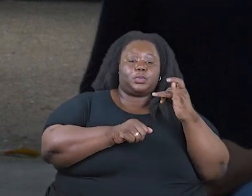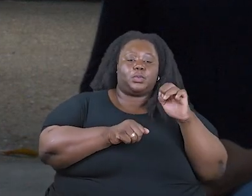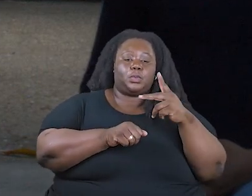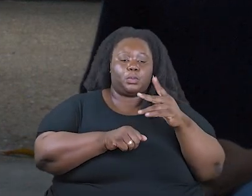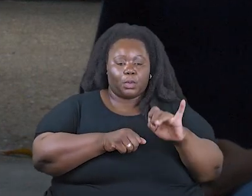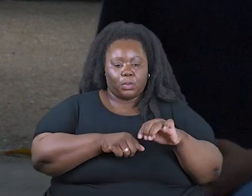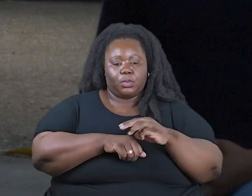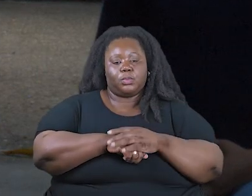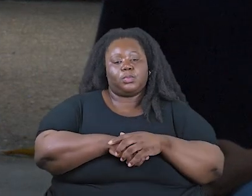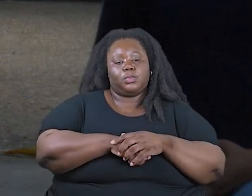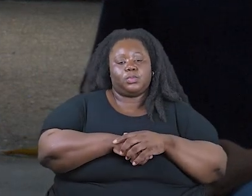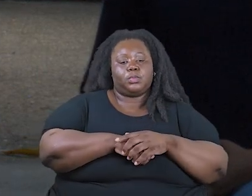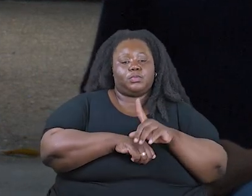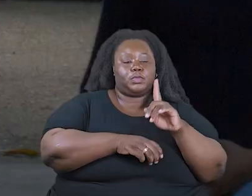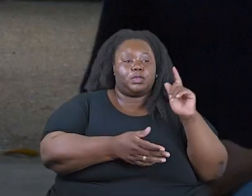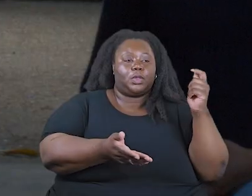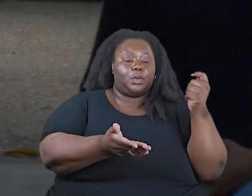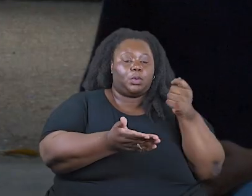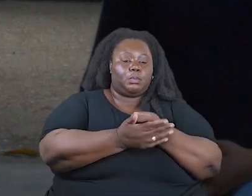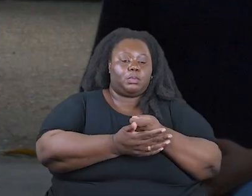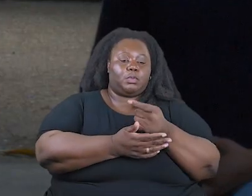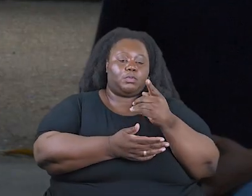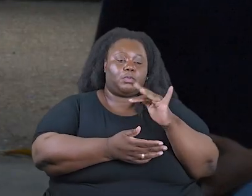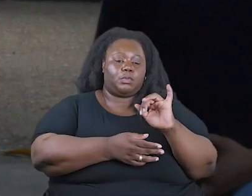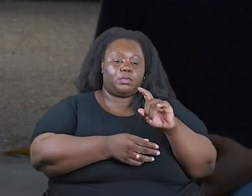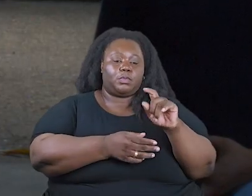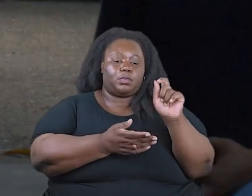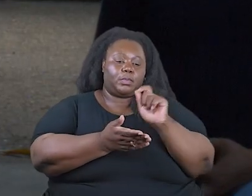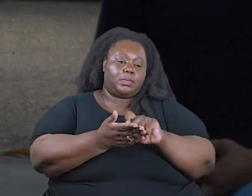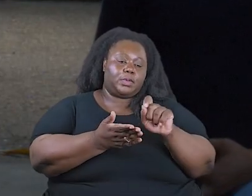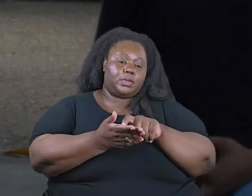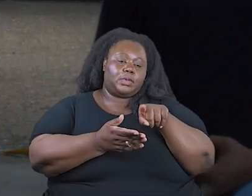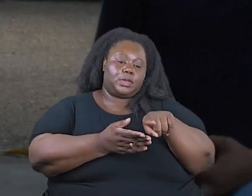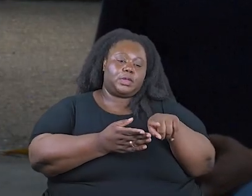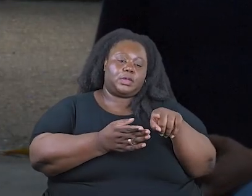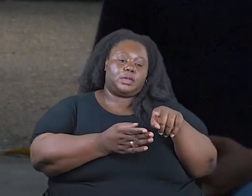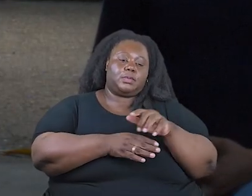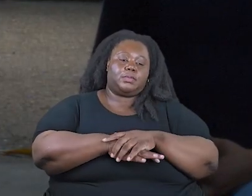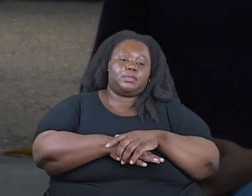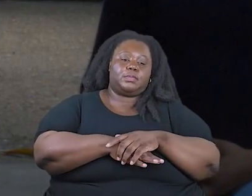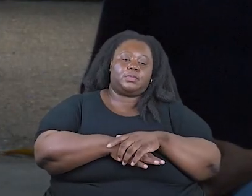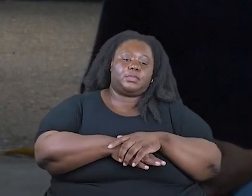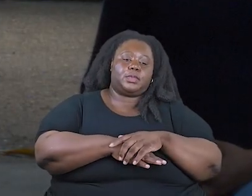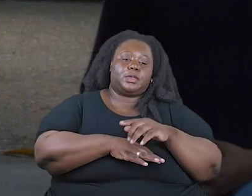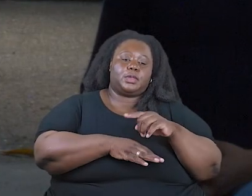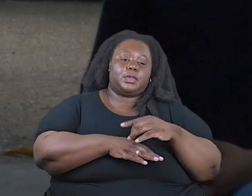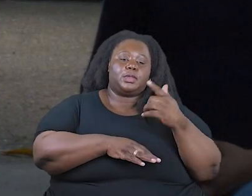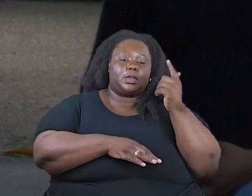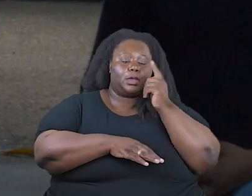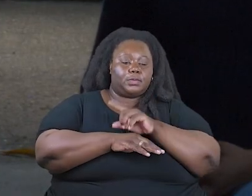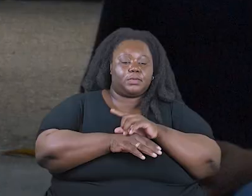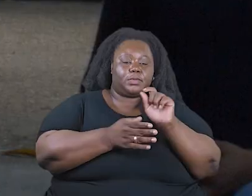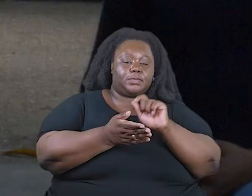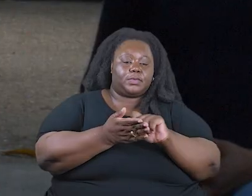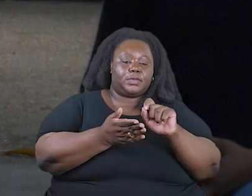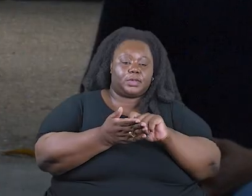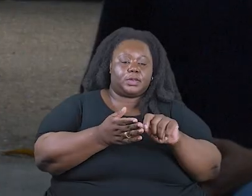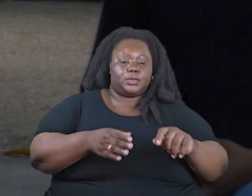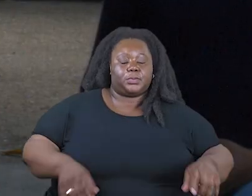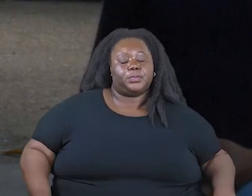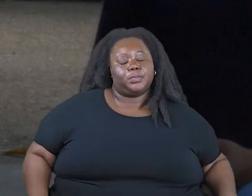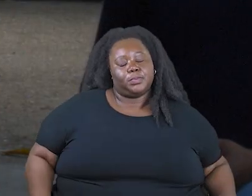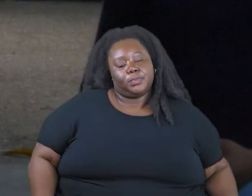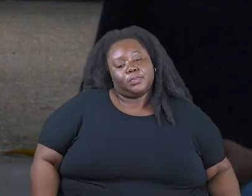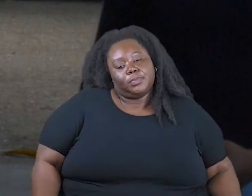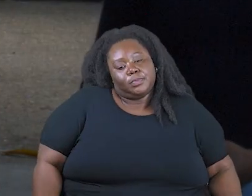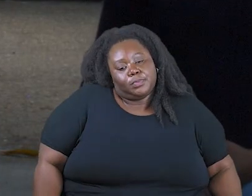cupom. Você comprava o cupom, você preenchia e com ele você ganhava. O cupom estava escrito